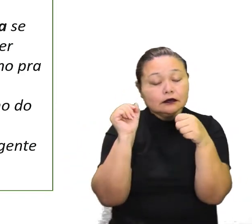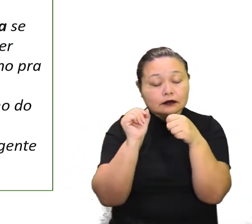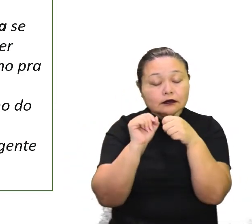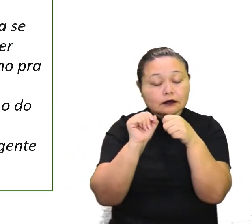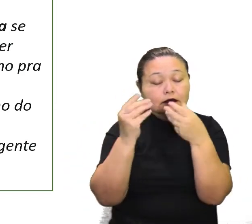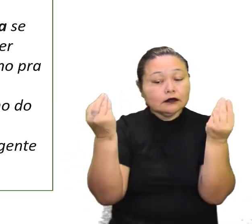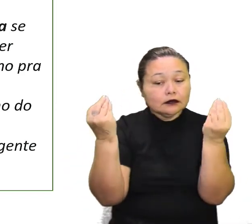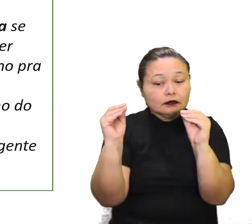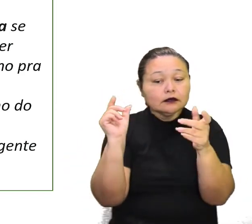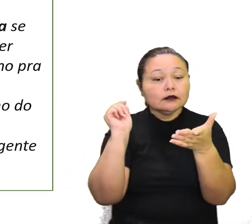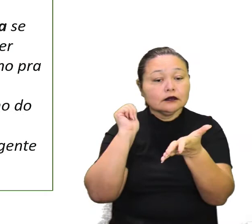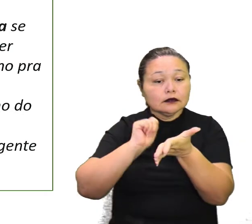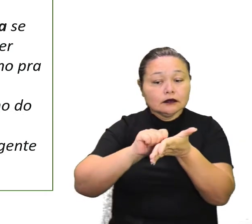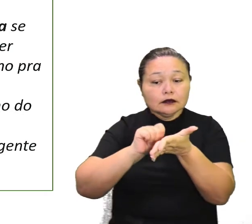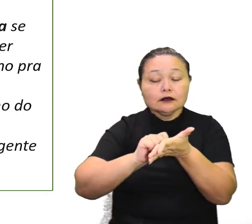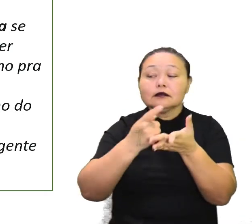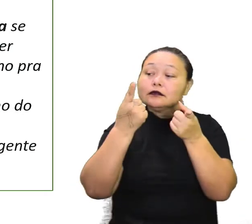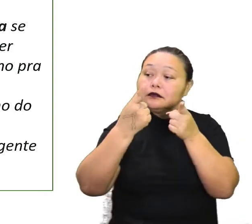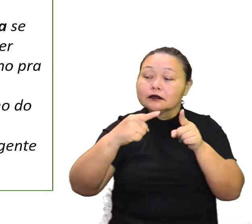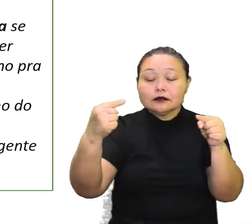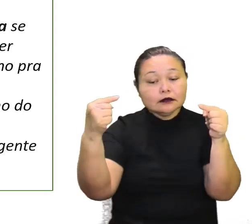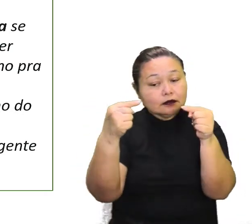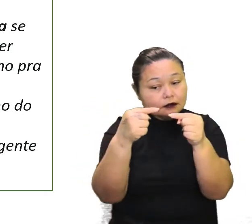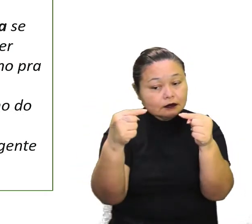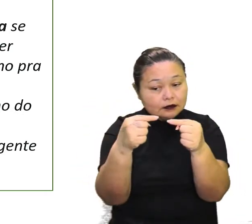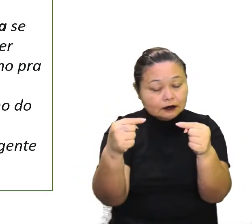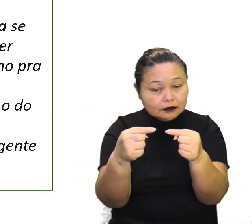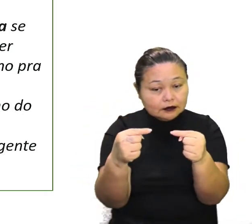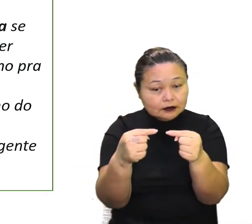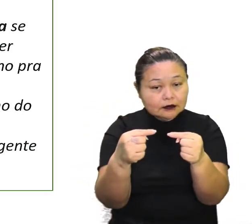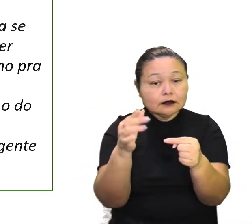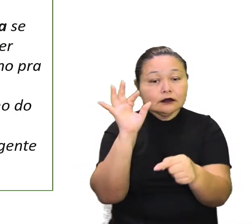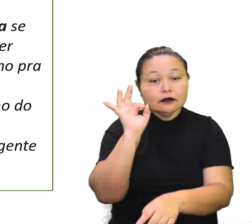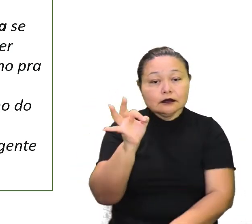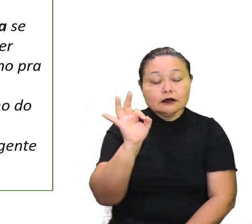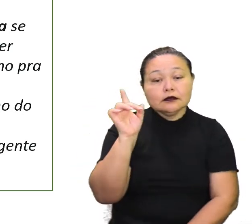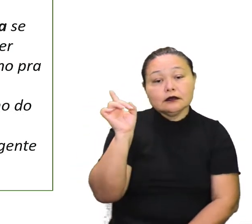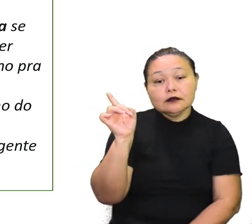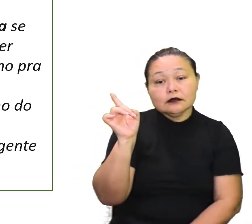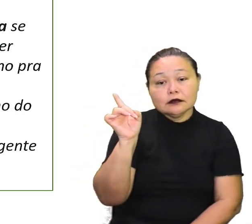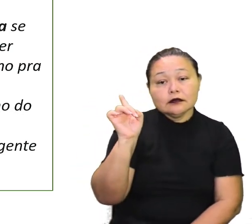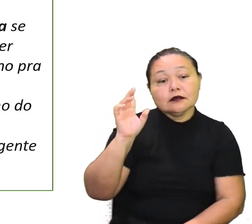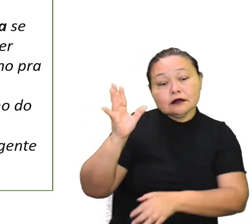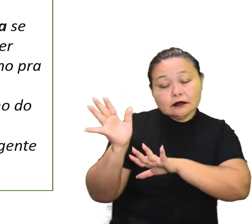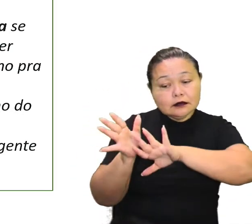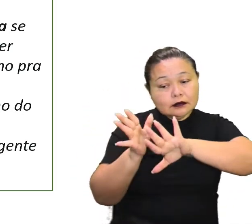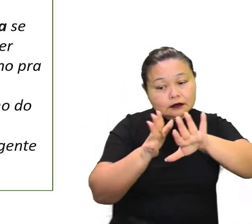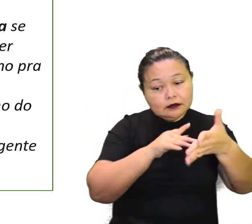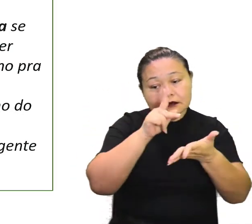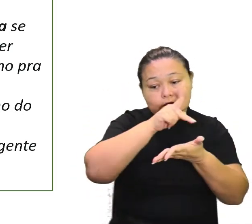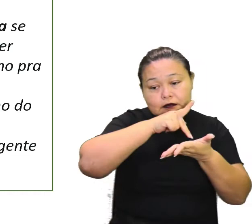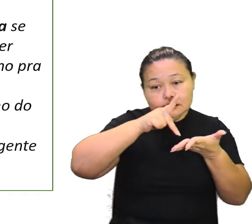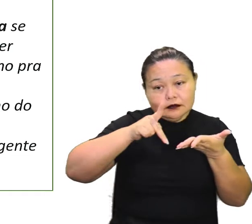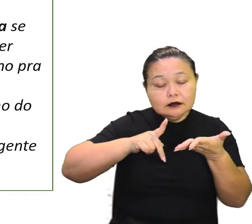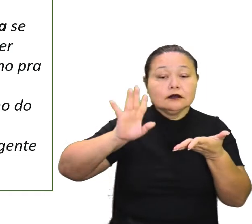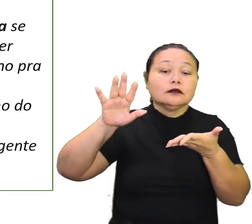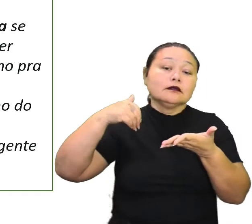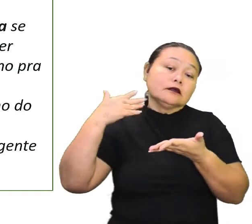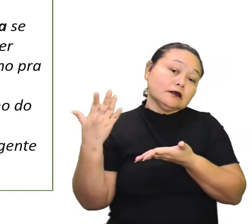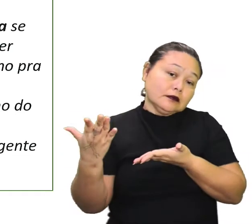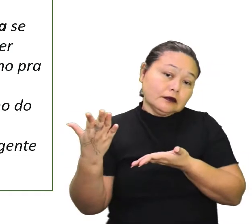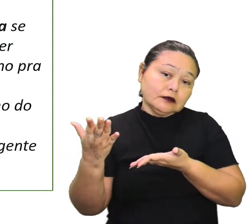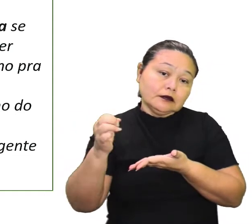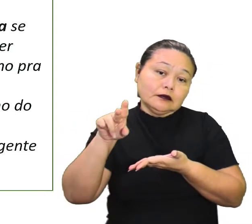fazendo essa construção da melodia, correto? Vamos ver agora, saindo da poesia, vamos ver